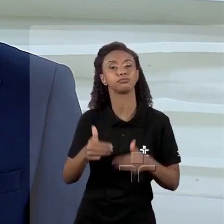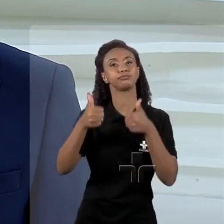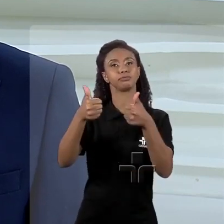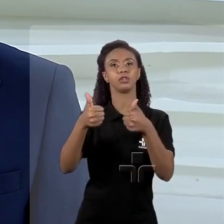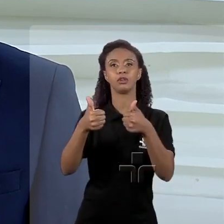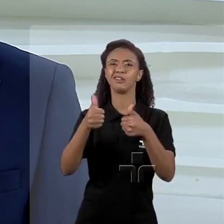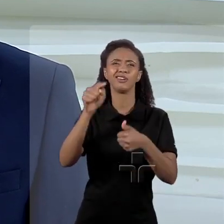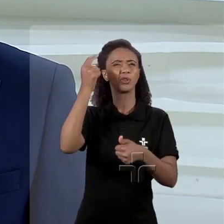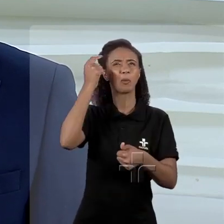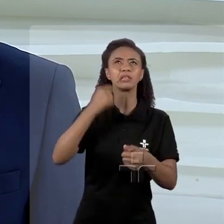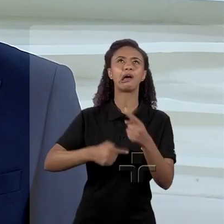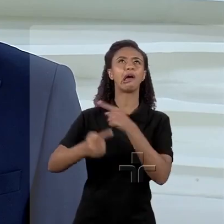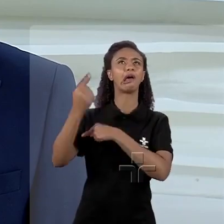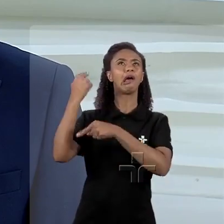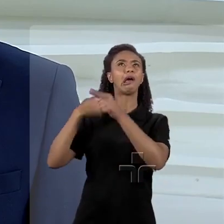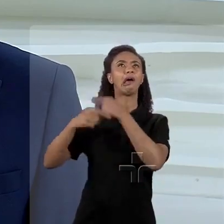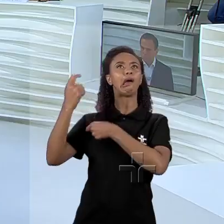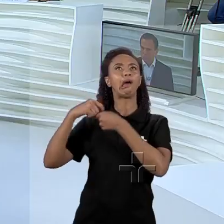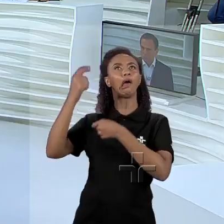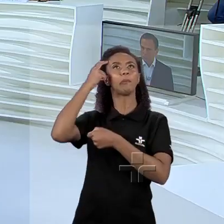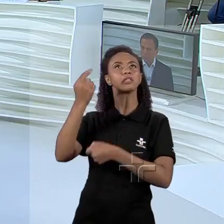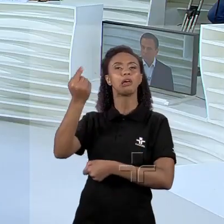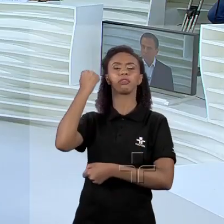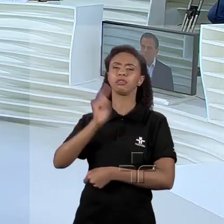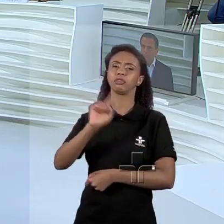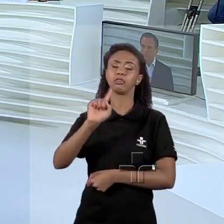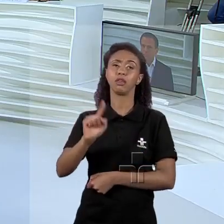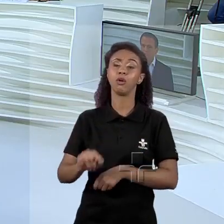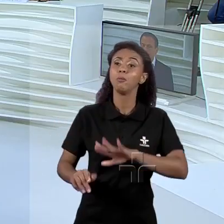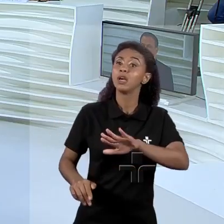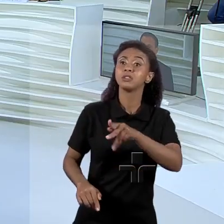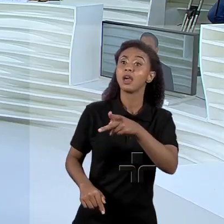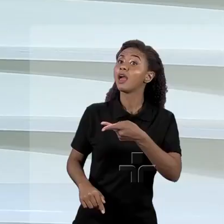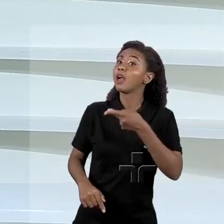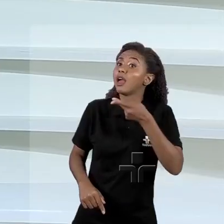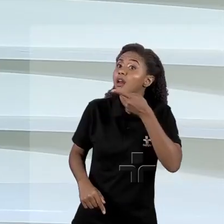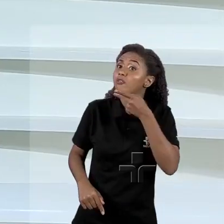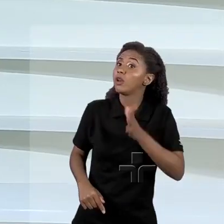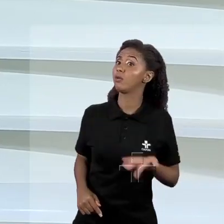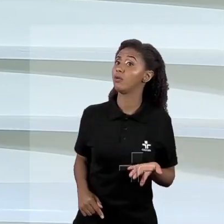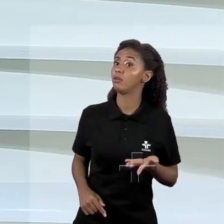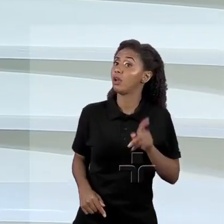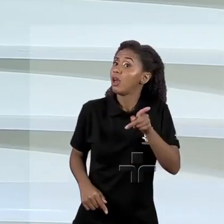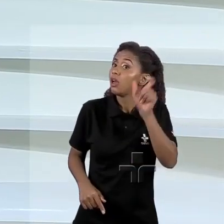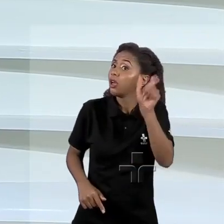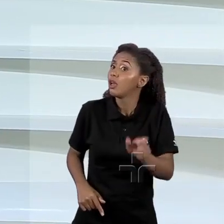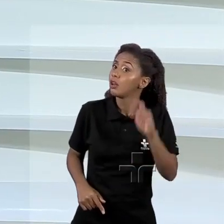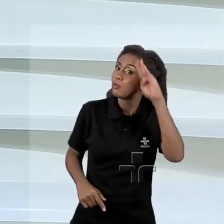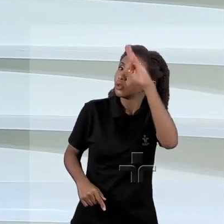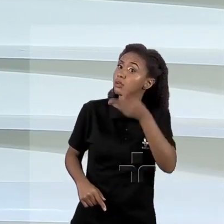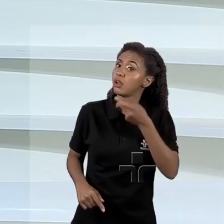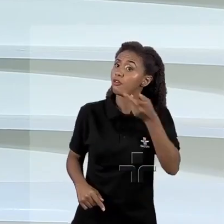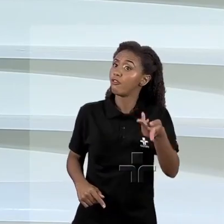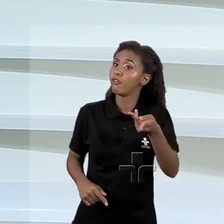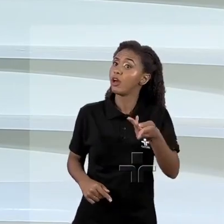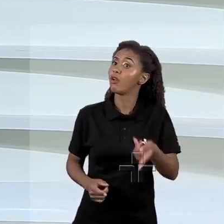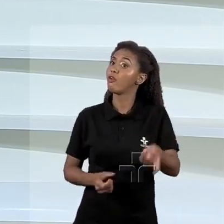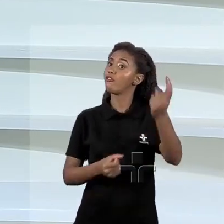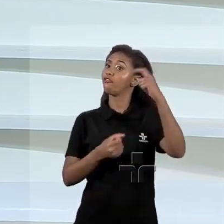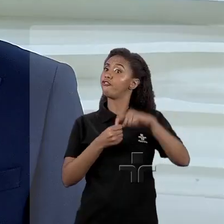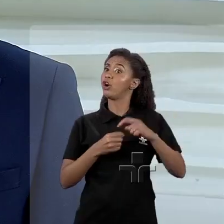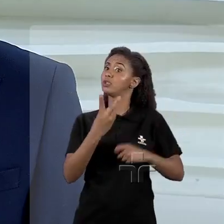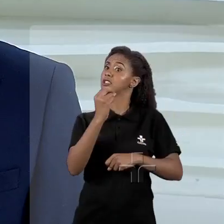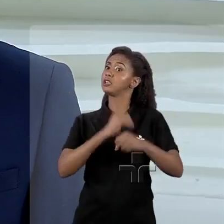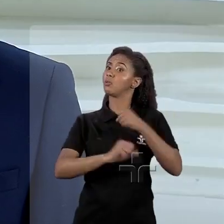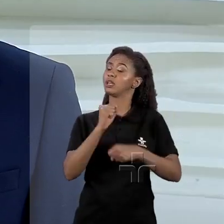ao passado ou pensar no passado. E outras pessoas Ele que também... falou, prefeito, que o objetivo é fazer o Brasil voltar a 50 anos hoje. Precisa